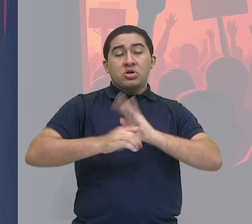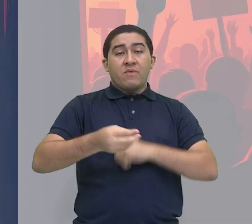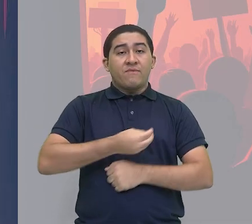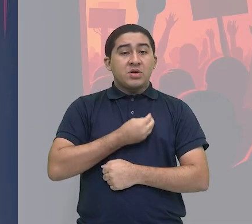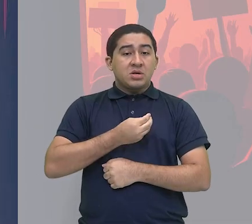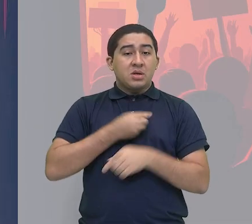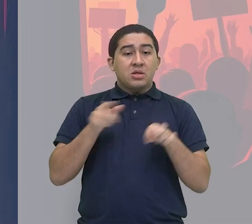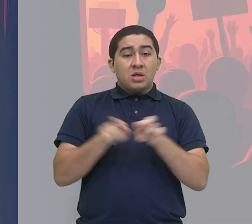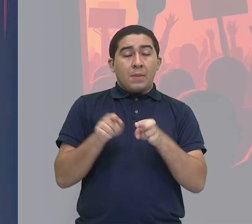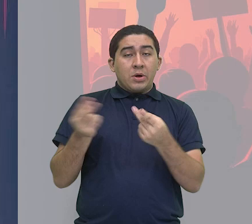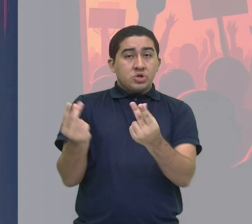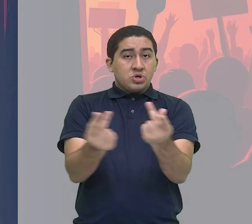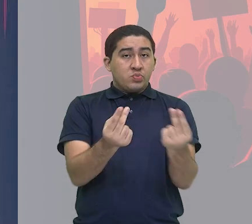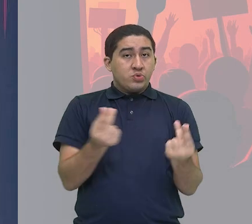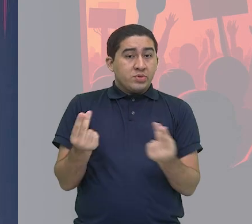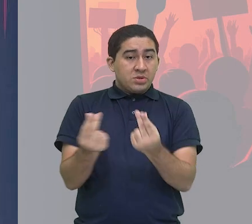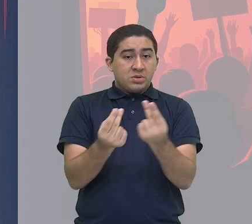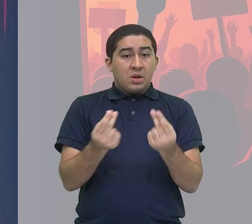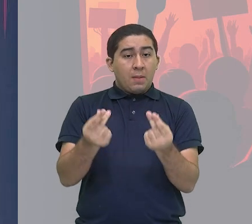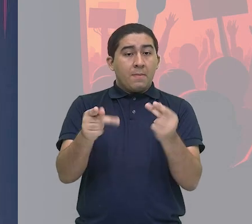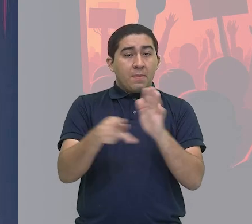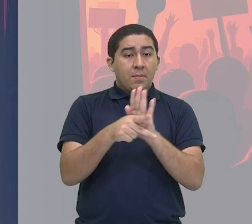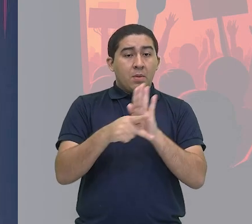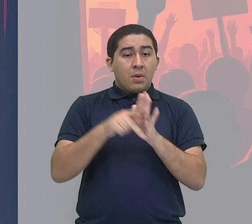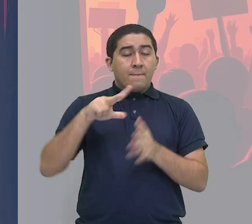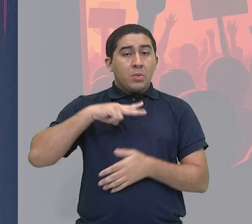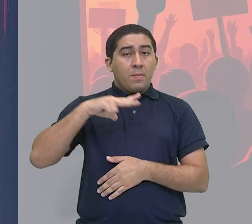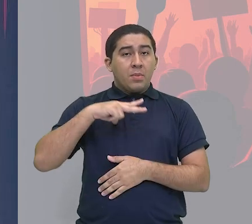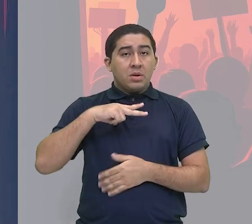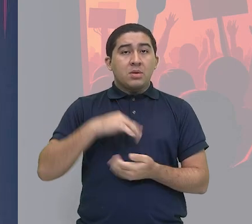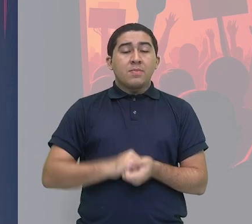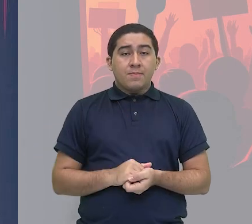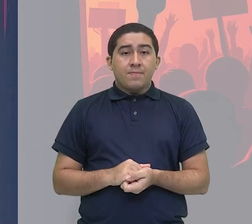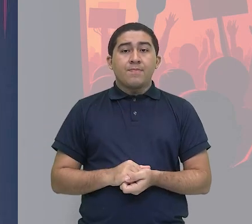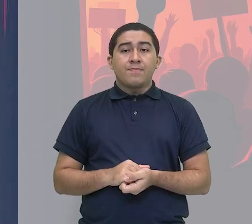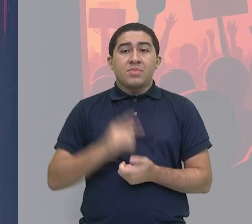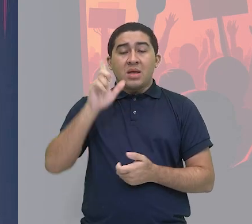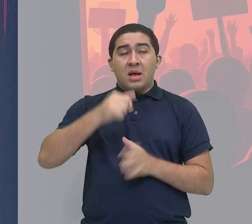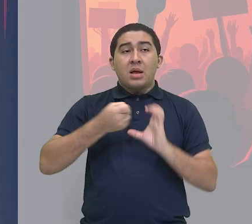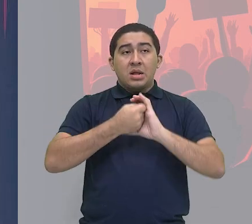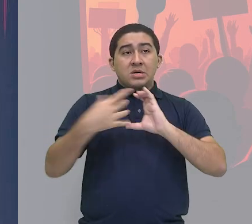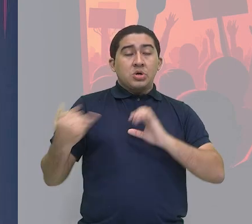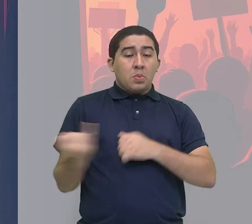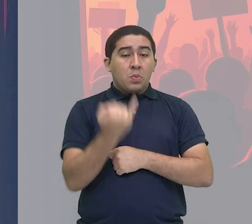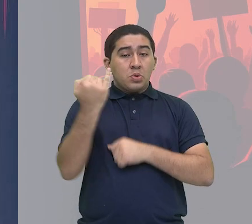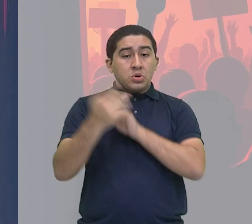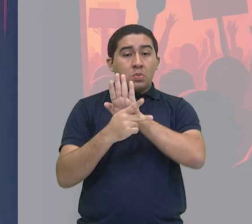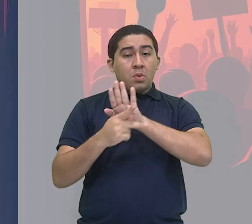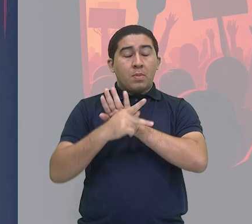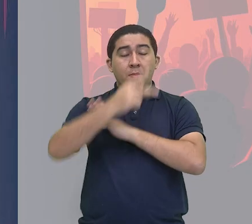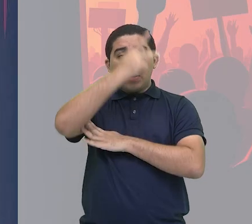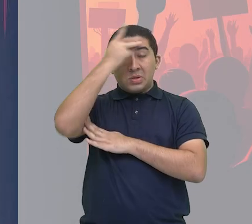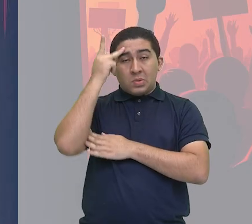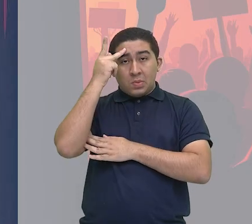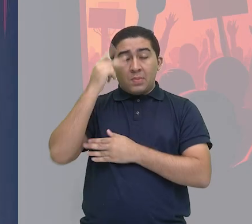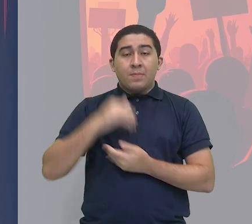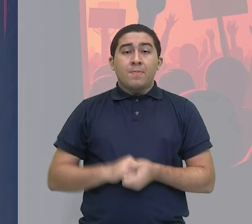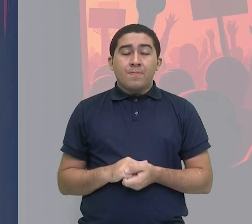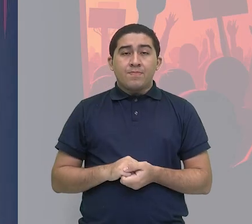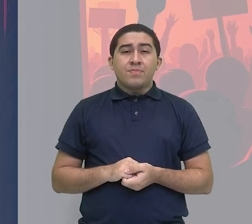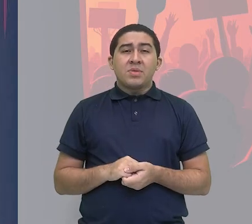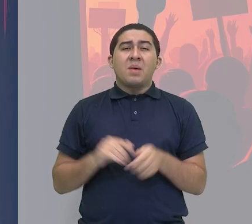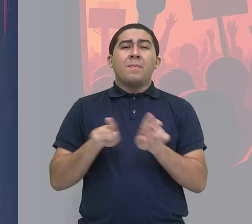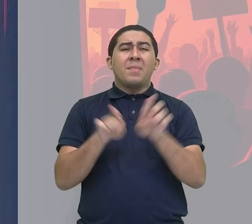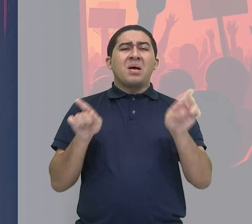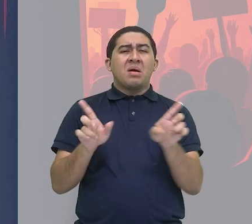direito à vida, o direito à propriedade, são direitos fundamentais. Aí vocês podem me falar